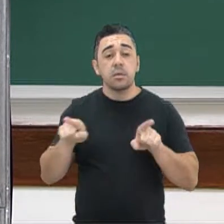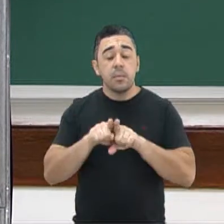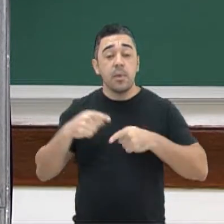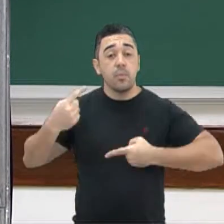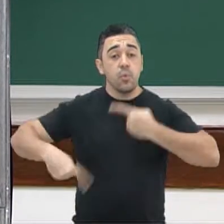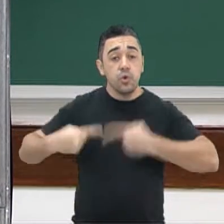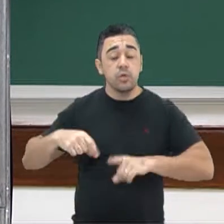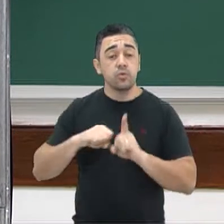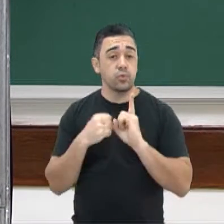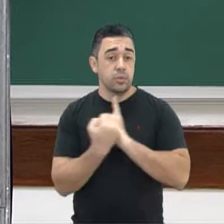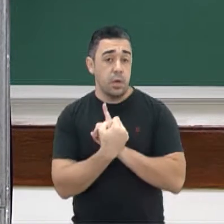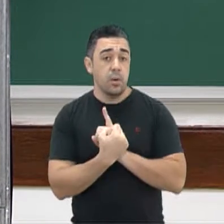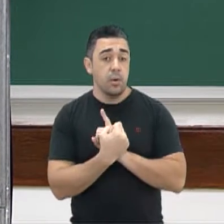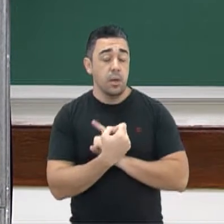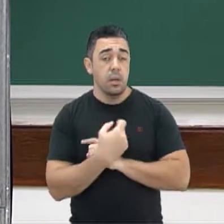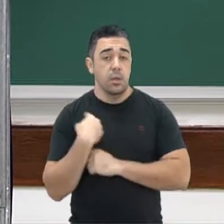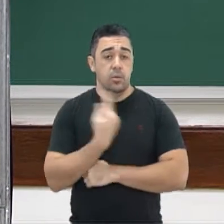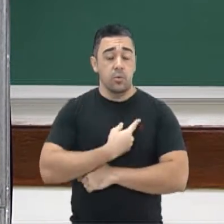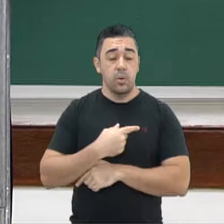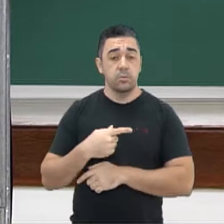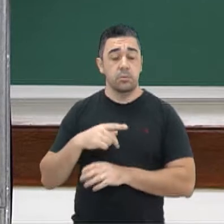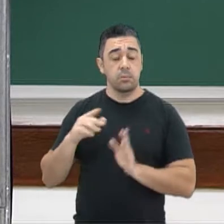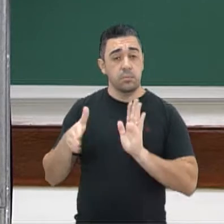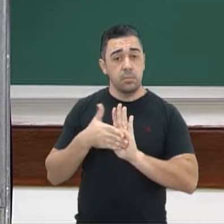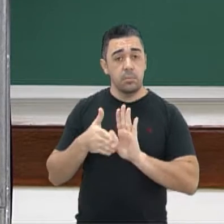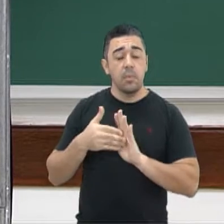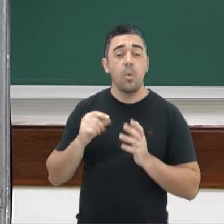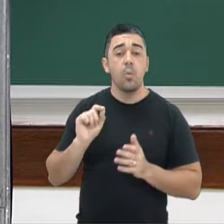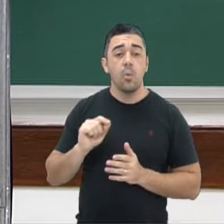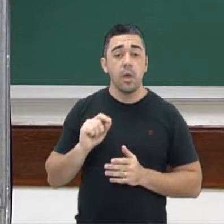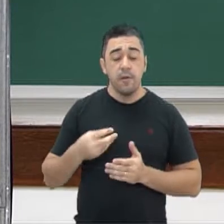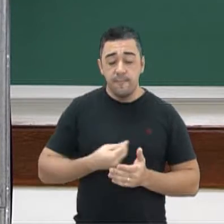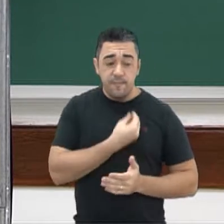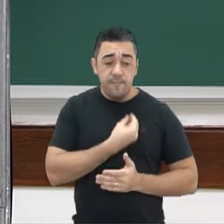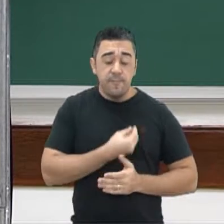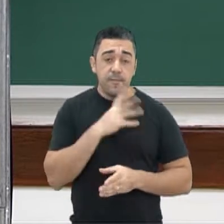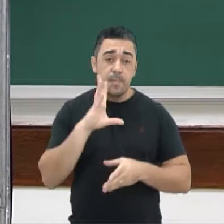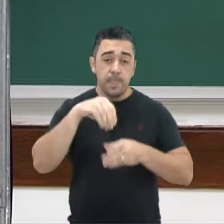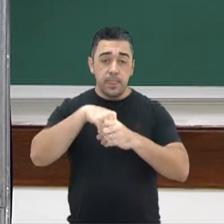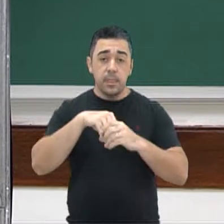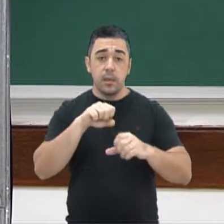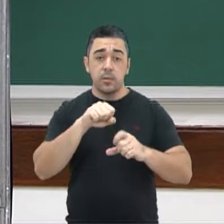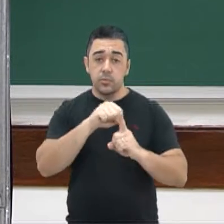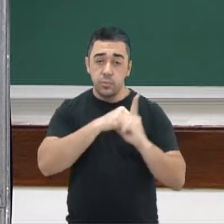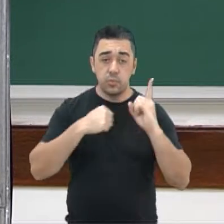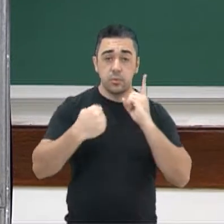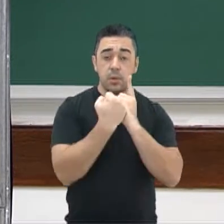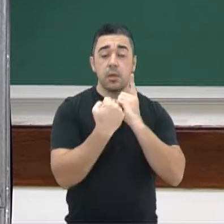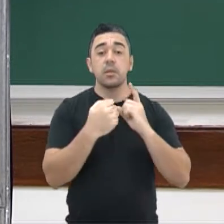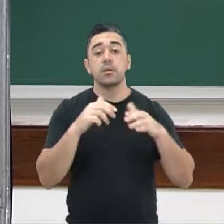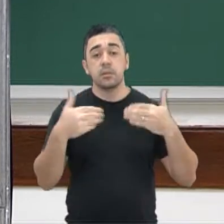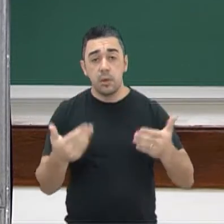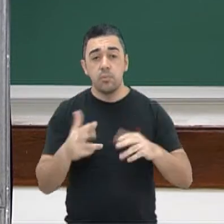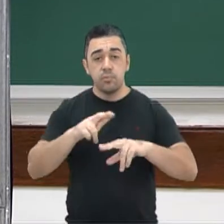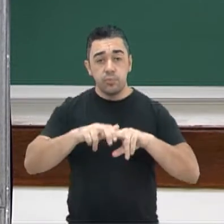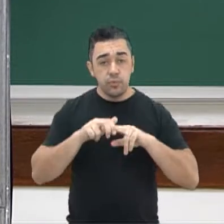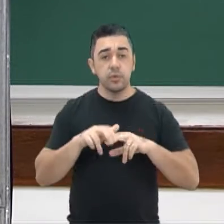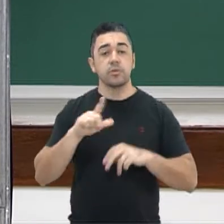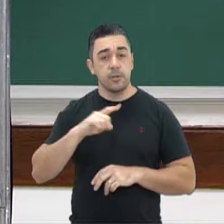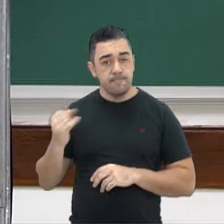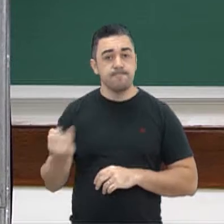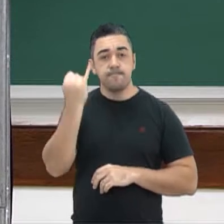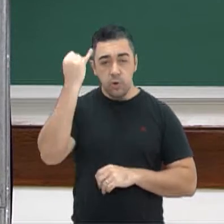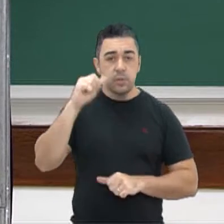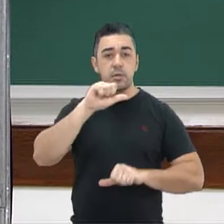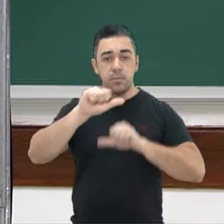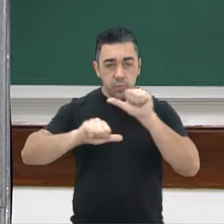da nossa natureza, ou foi incorporada a ela, o ato de viver em sociedade, e os ritos de passagem têm importância dentro